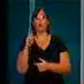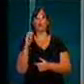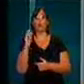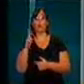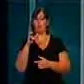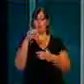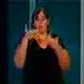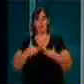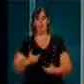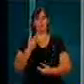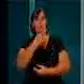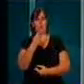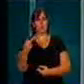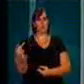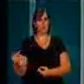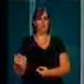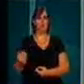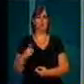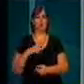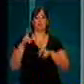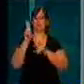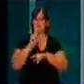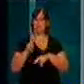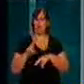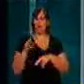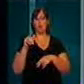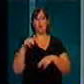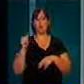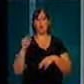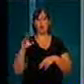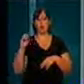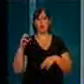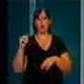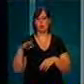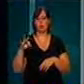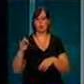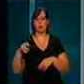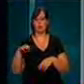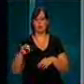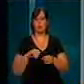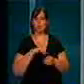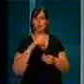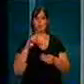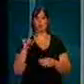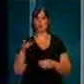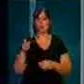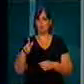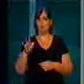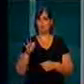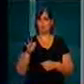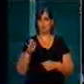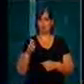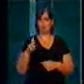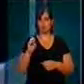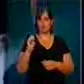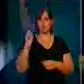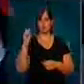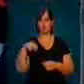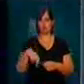Eugênio Augusta Gonzaga Fávero, Dr. Marco Antônio Weischer, Dr. Jefferson Aparecido Dias,